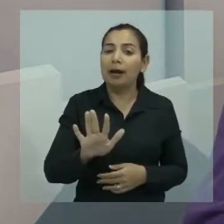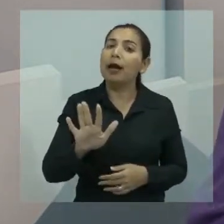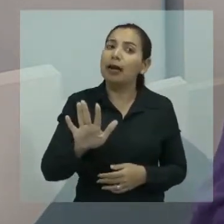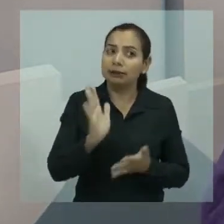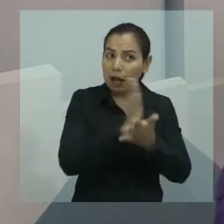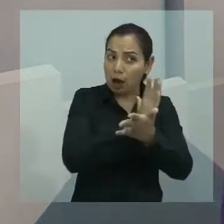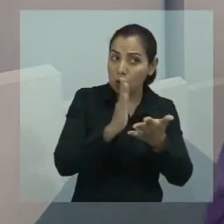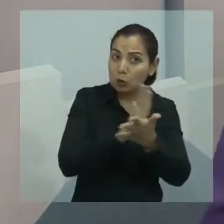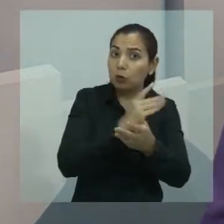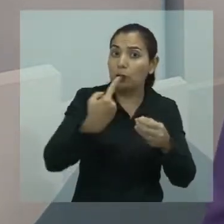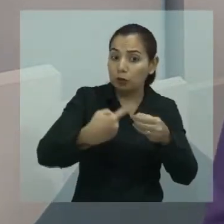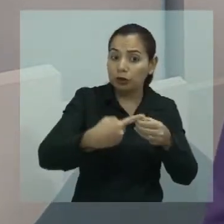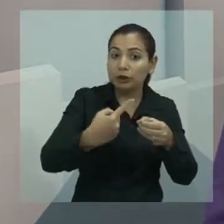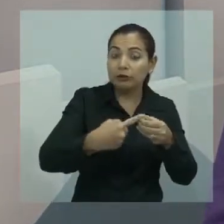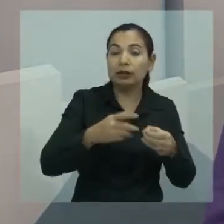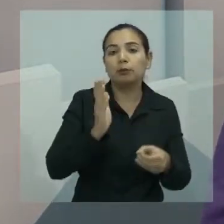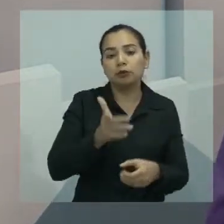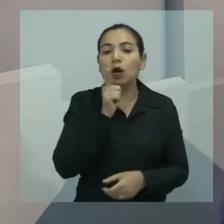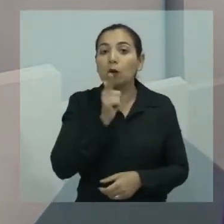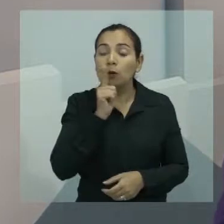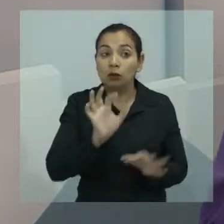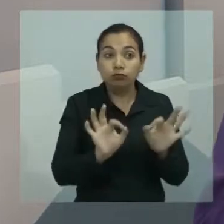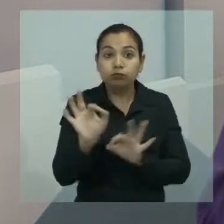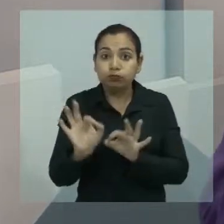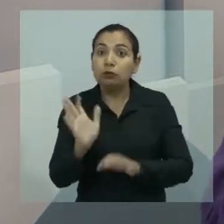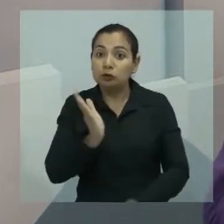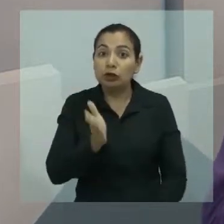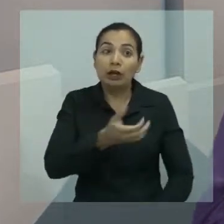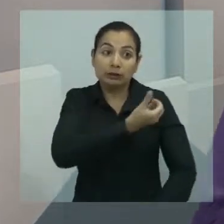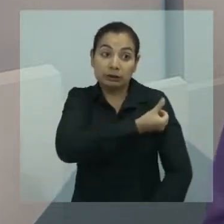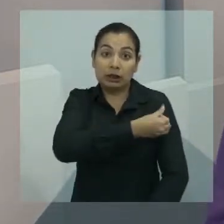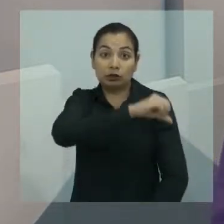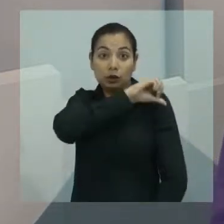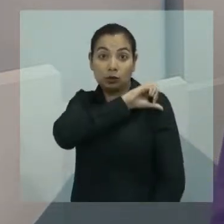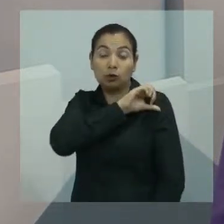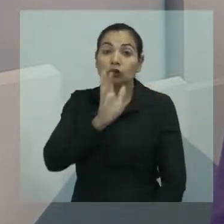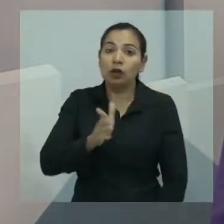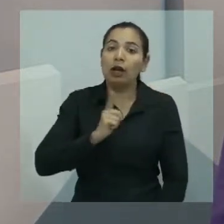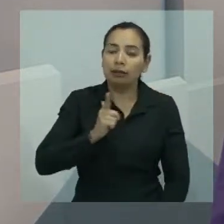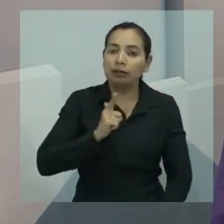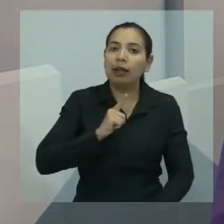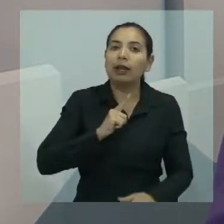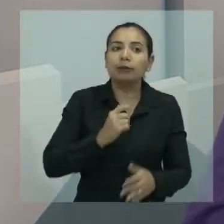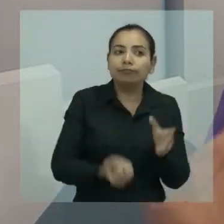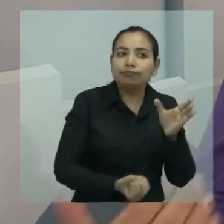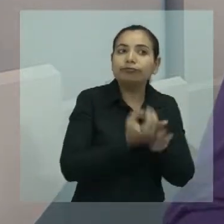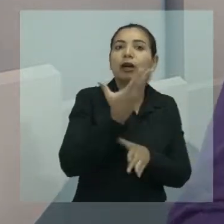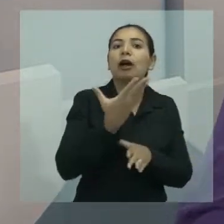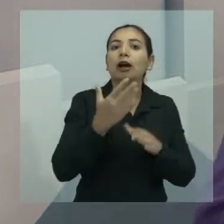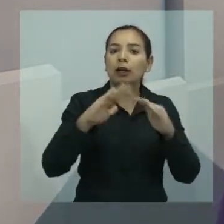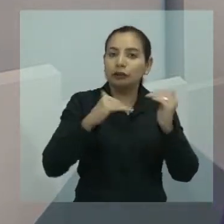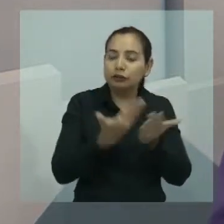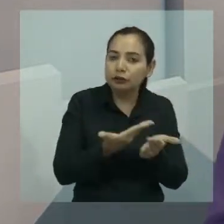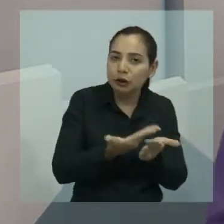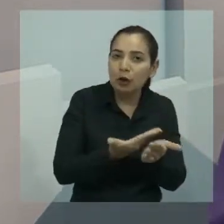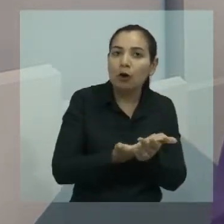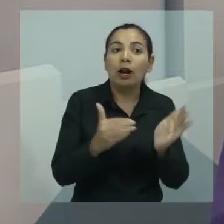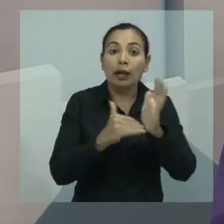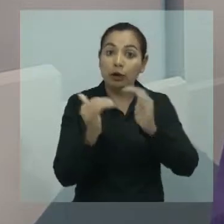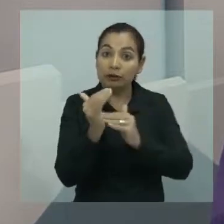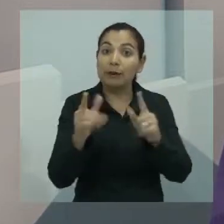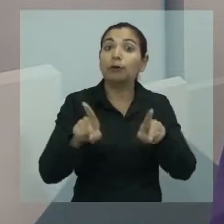vezes, há um determinado atraso, né, nessa iniciativa. Mas muitos municípios já têm conseguido. Fortaleza é um exemplo, Sobral também vem conseguindo,